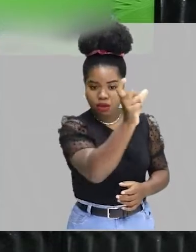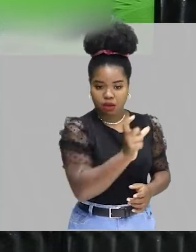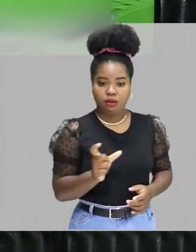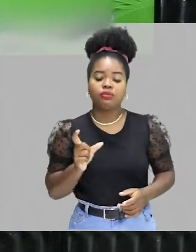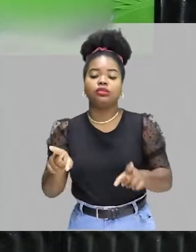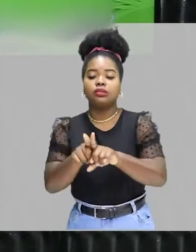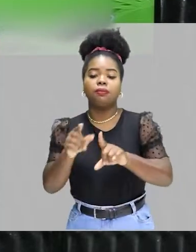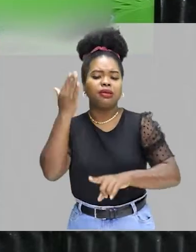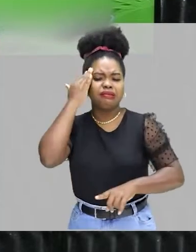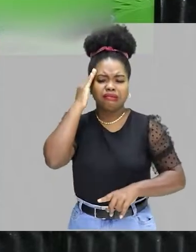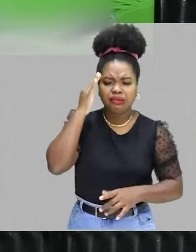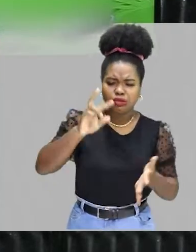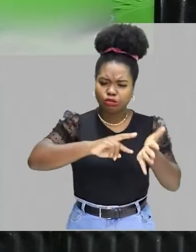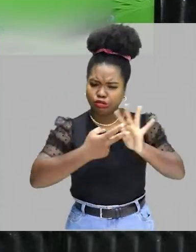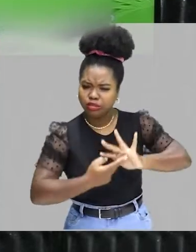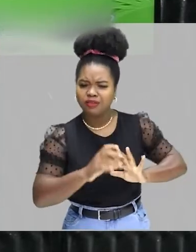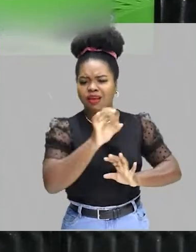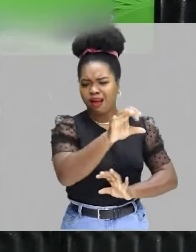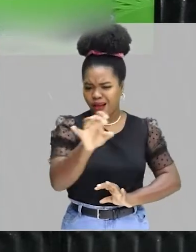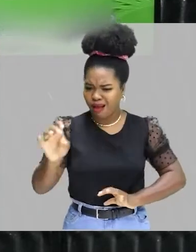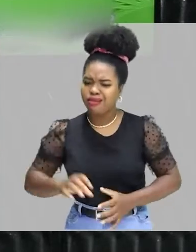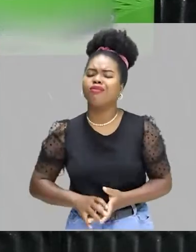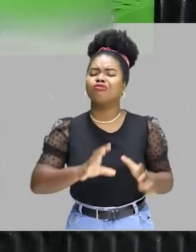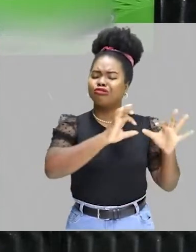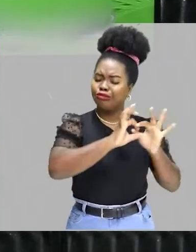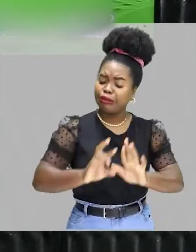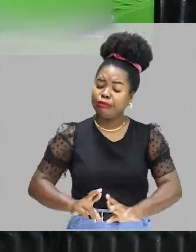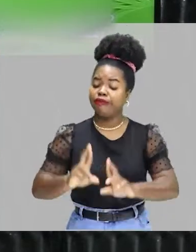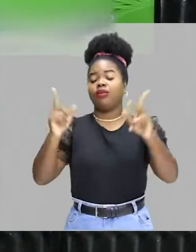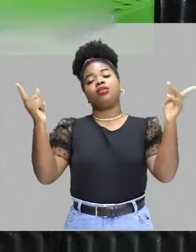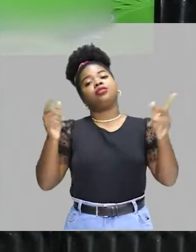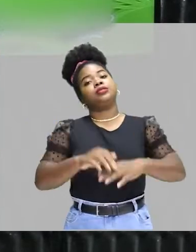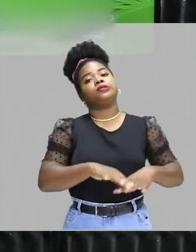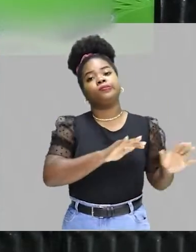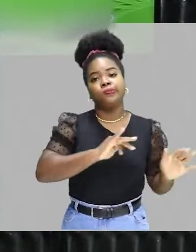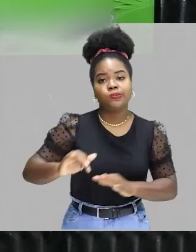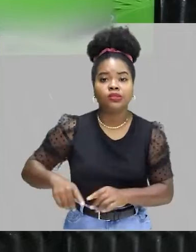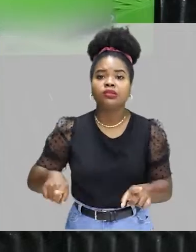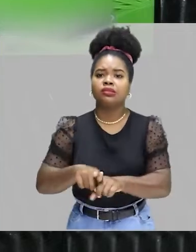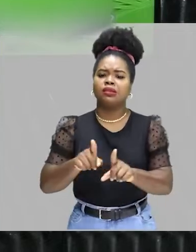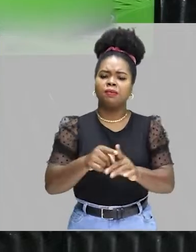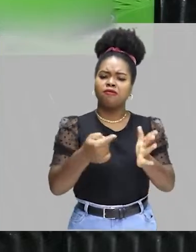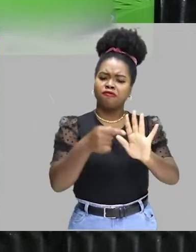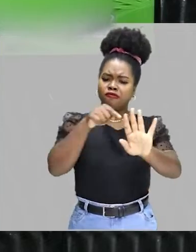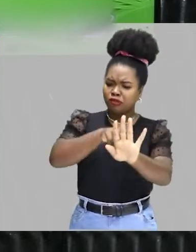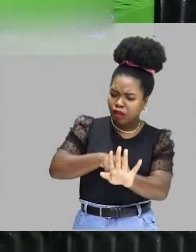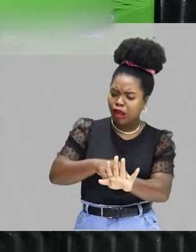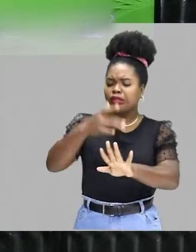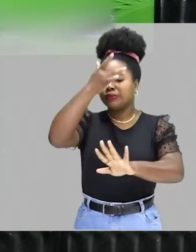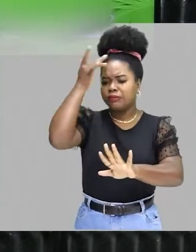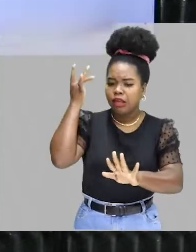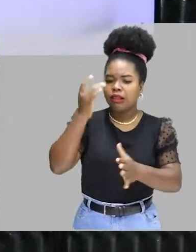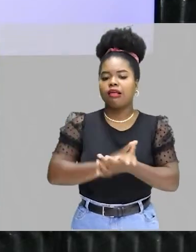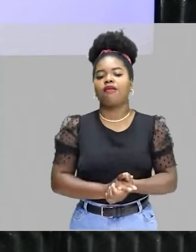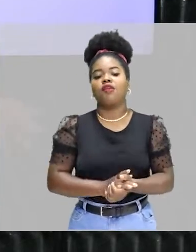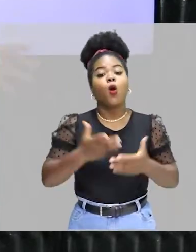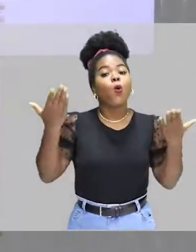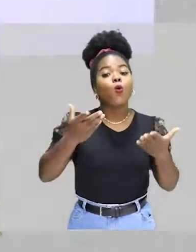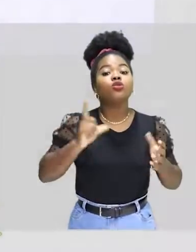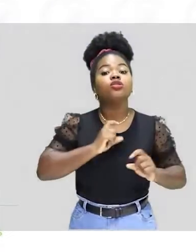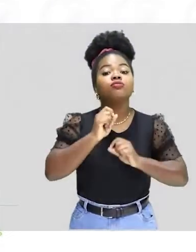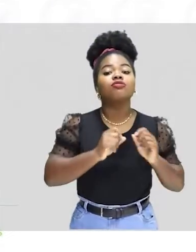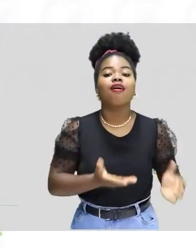o significado delas dentro de um contexto diferente, enfim. Figurar as palavras. Nós vamos trabalhar hoje